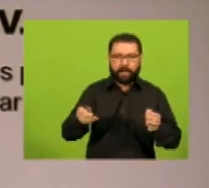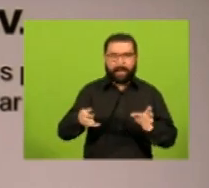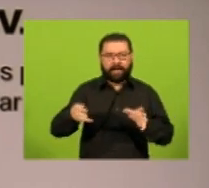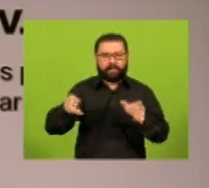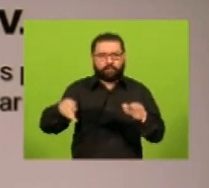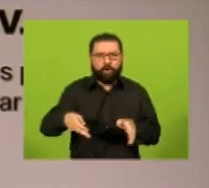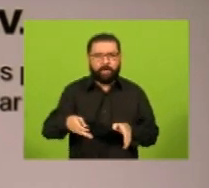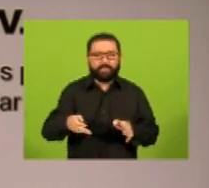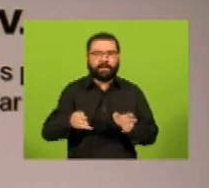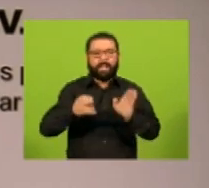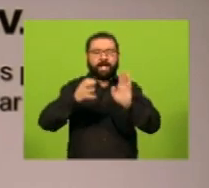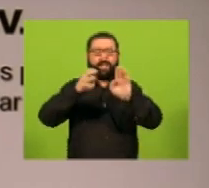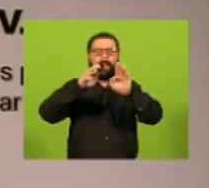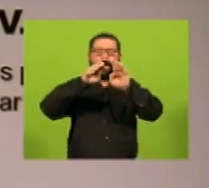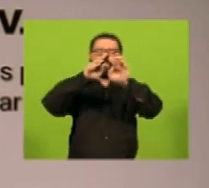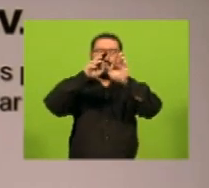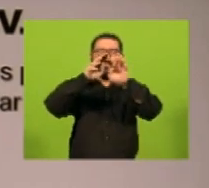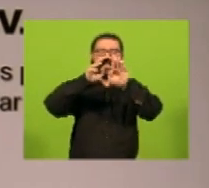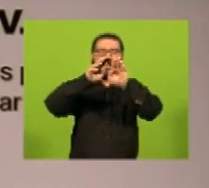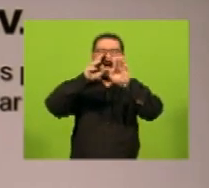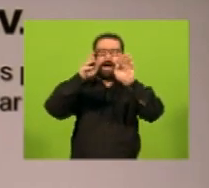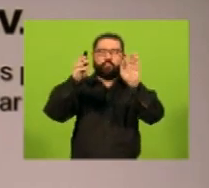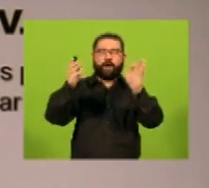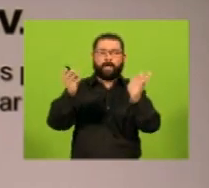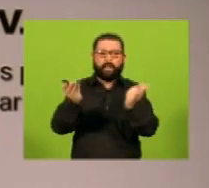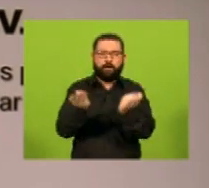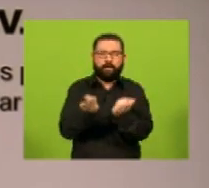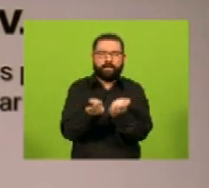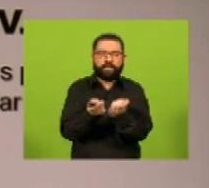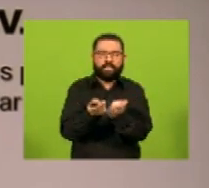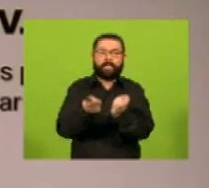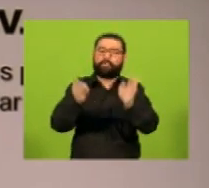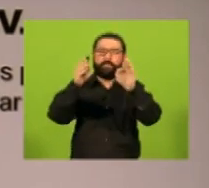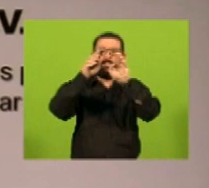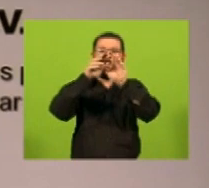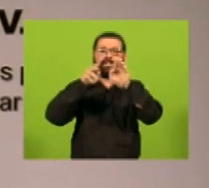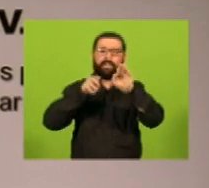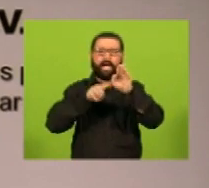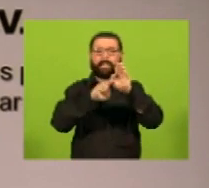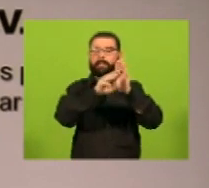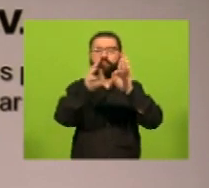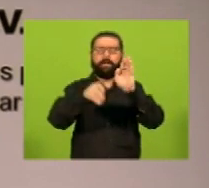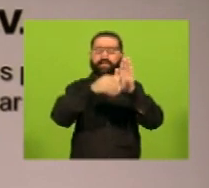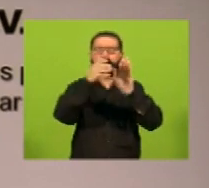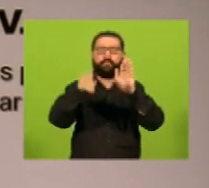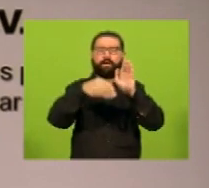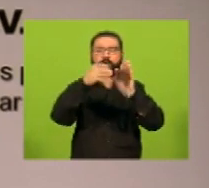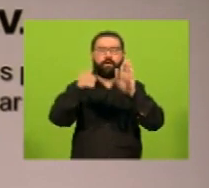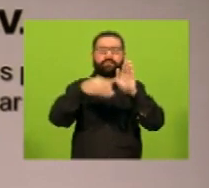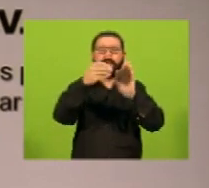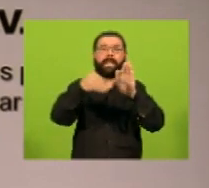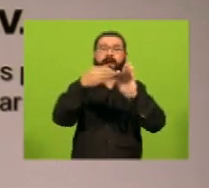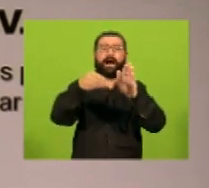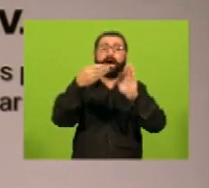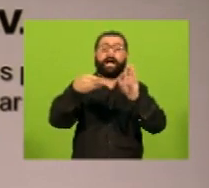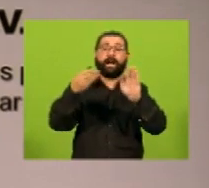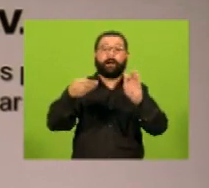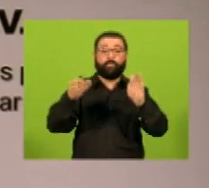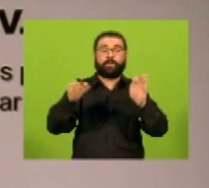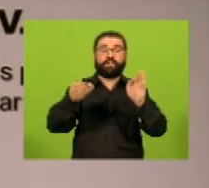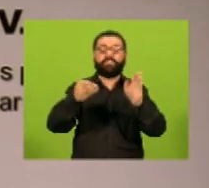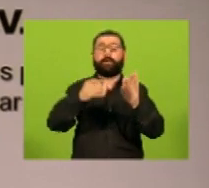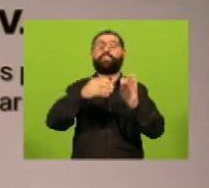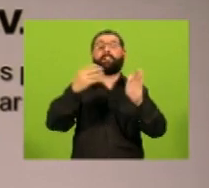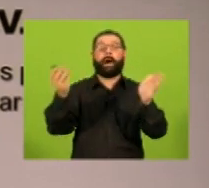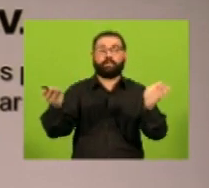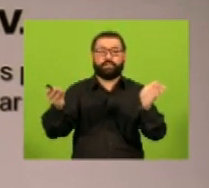ruas. Aqueles cones, ele só vai ter água realmente ali na superfície. Aqui no meio não tem